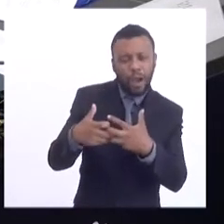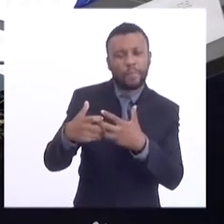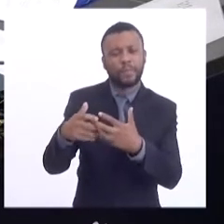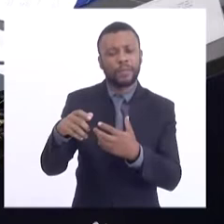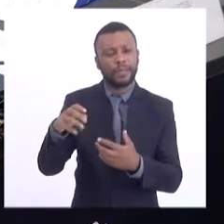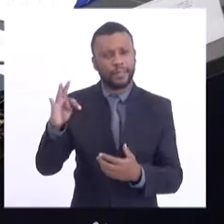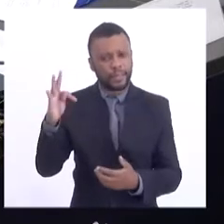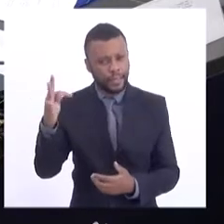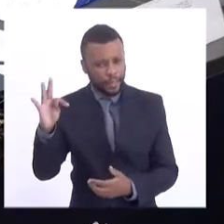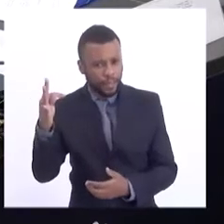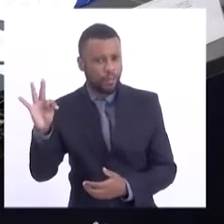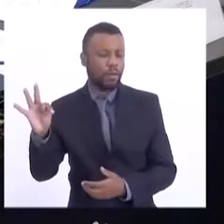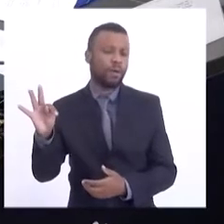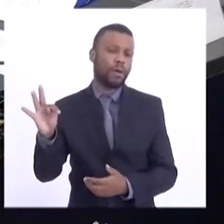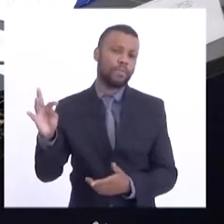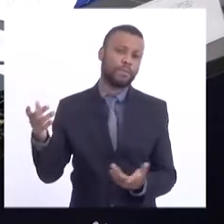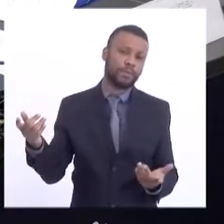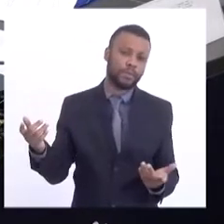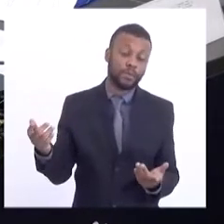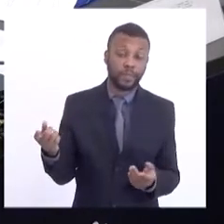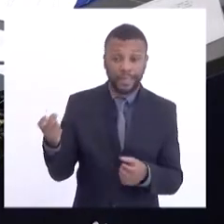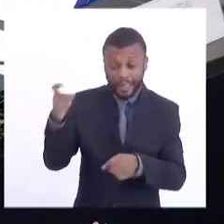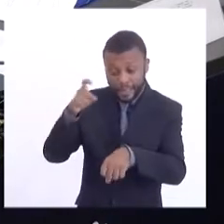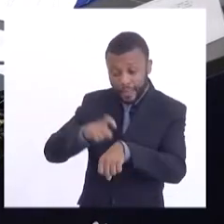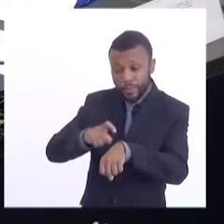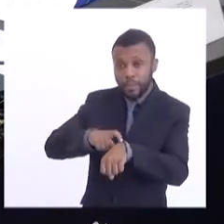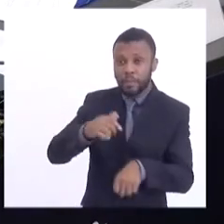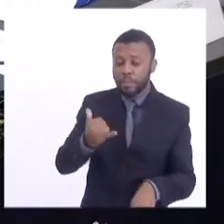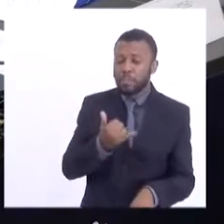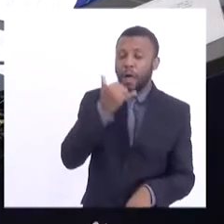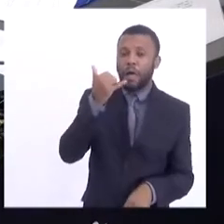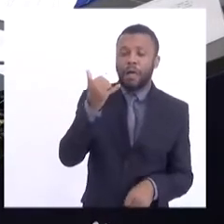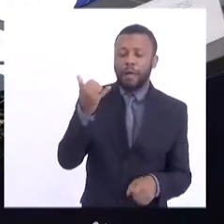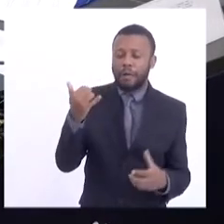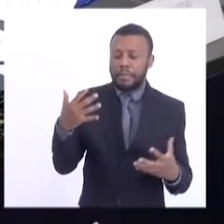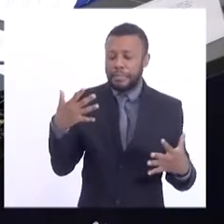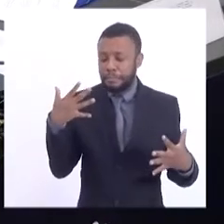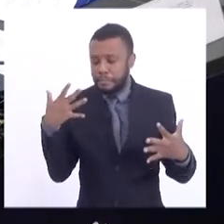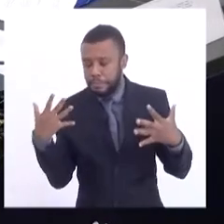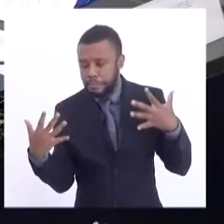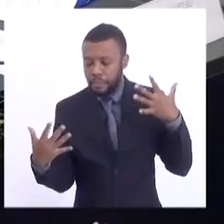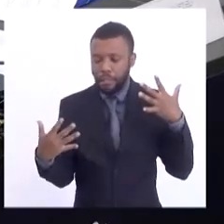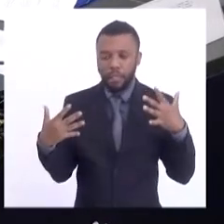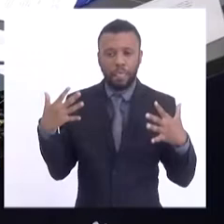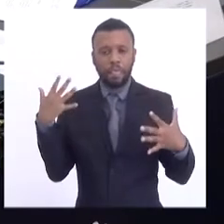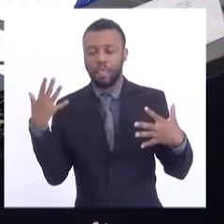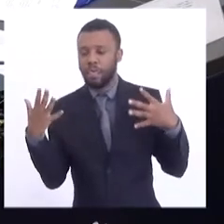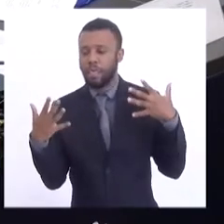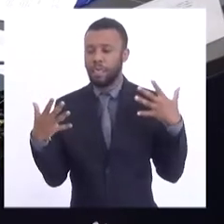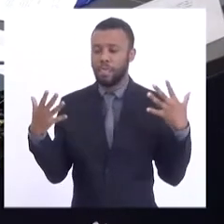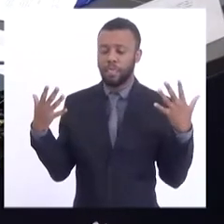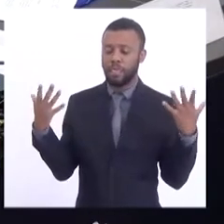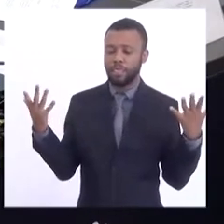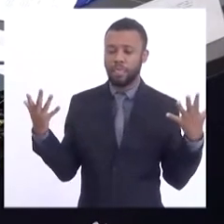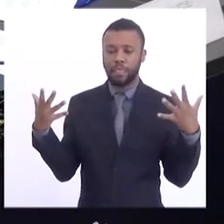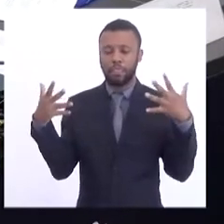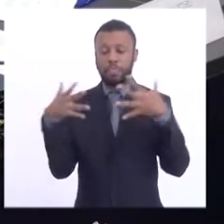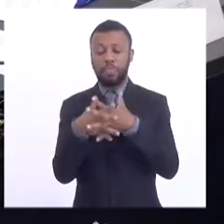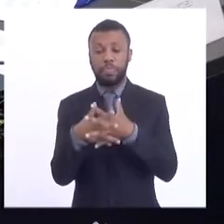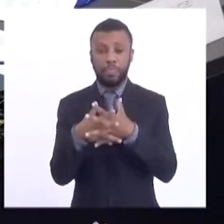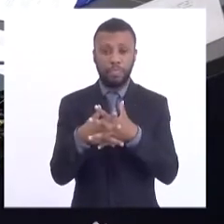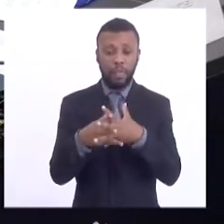numa tragédia aí fica todo mundo meio meio perdido o que